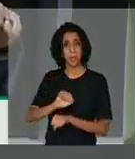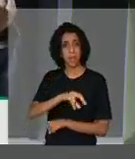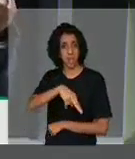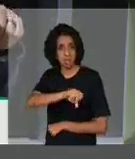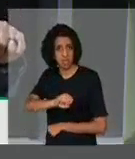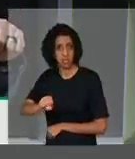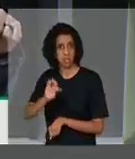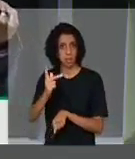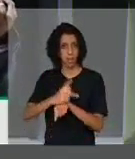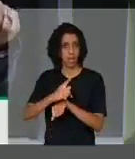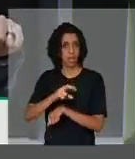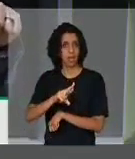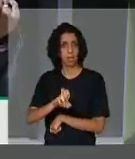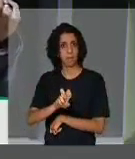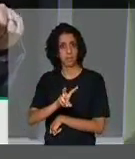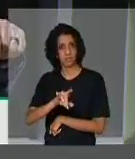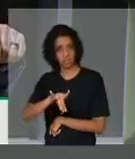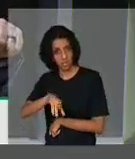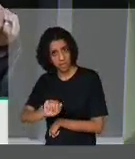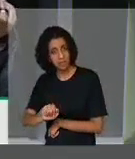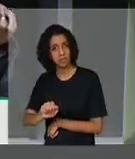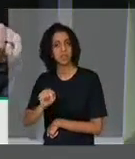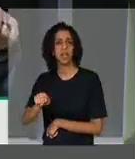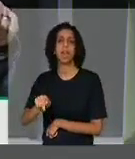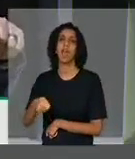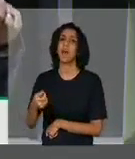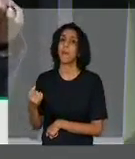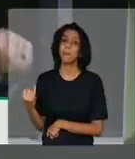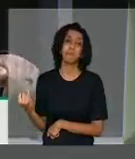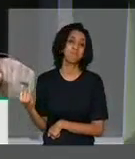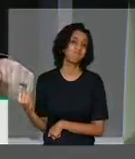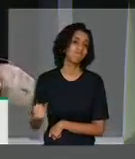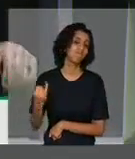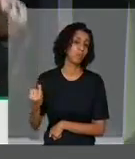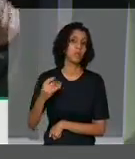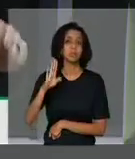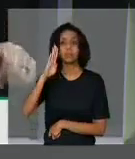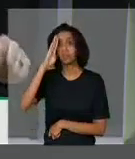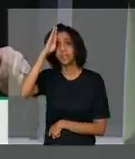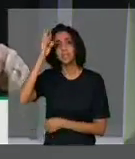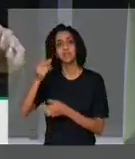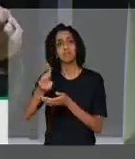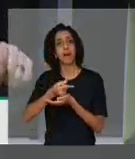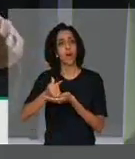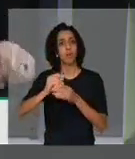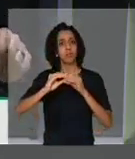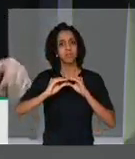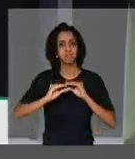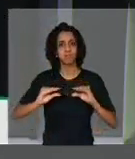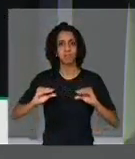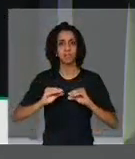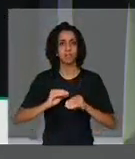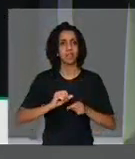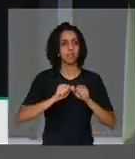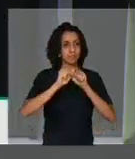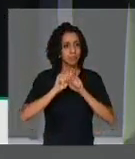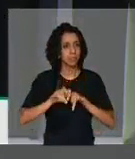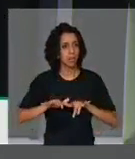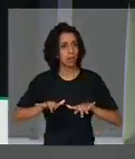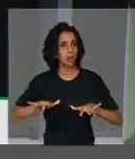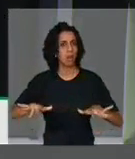é o maior e importante veículo institucional de distribuição de renda, de solidariedade entre